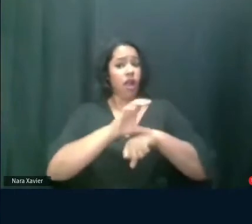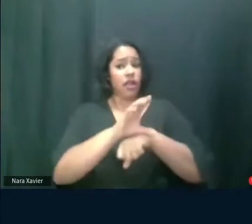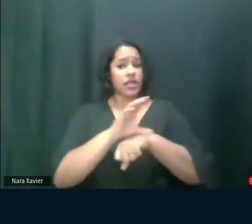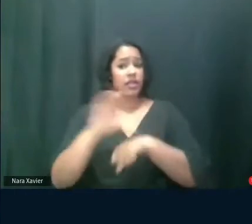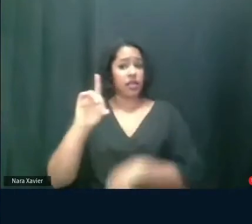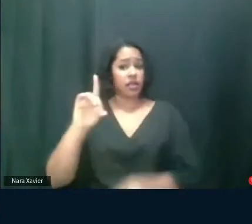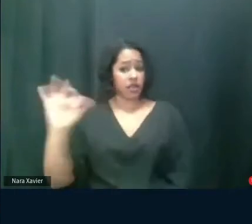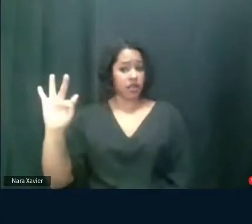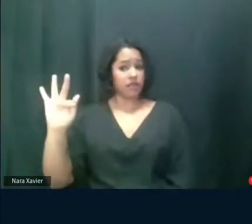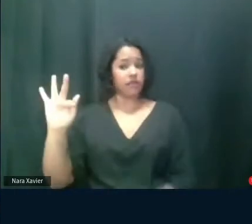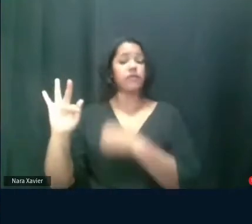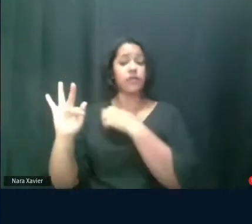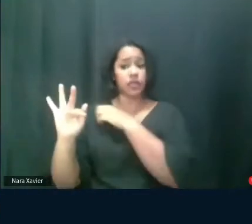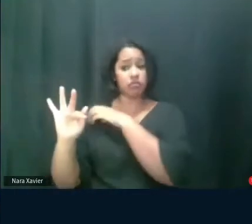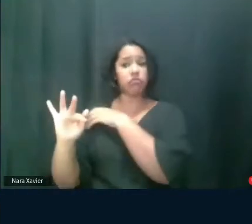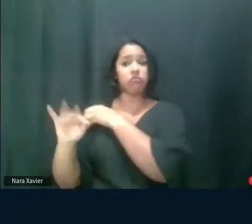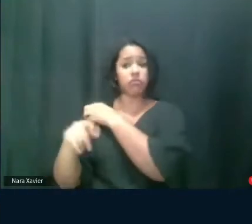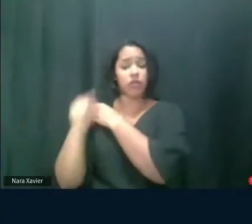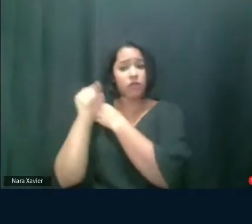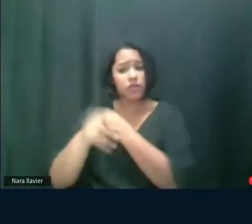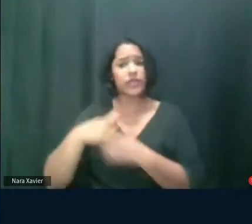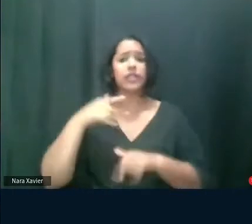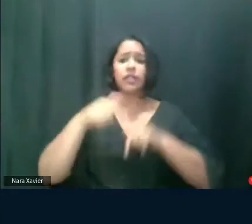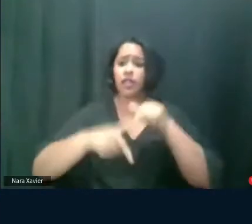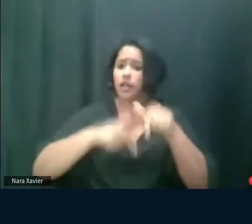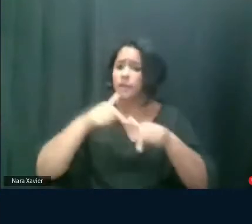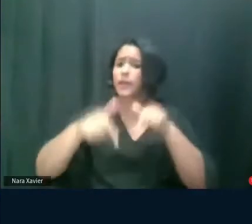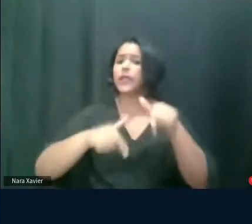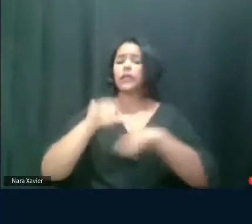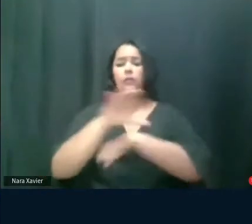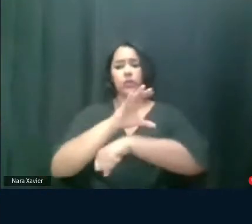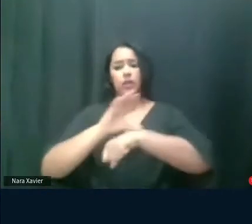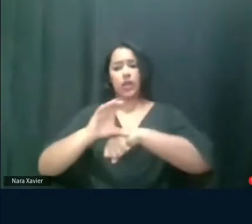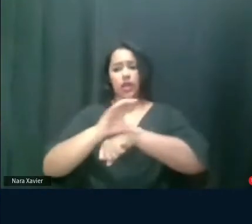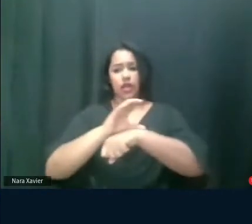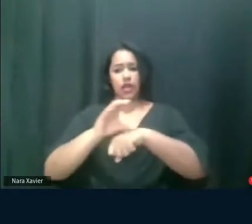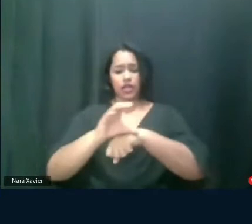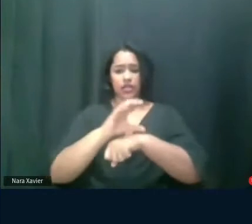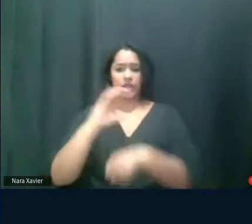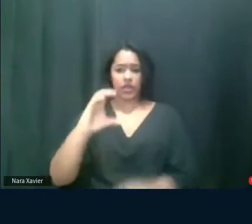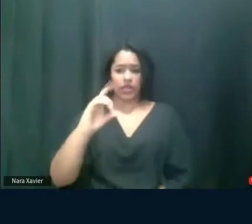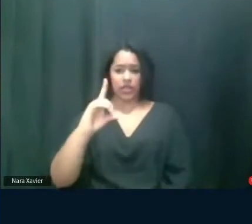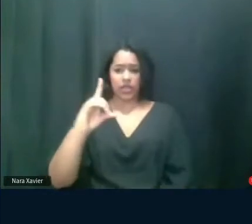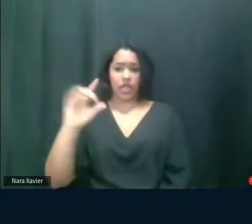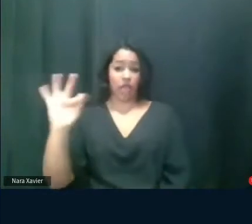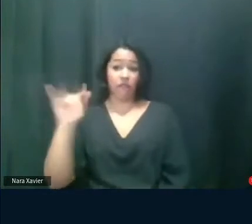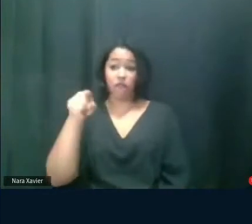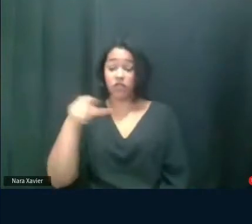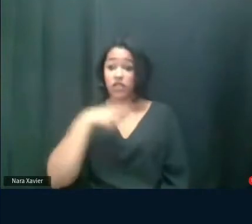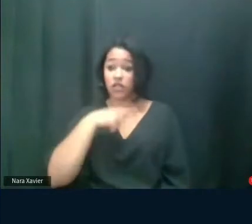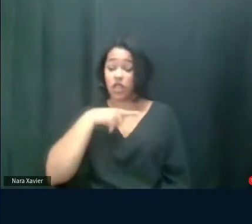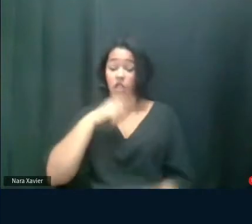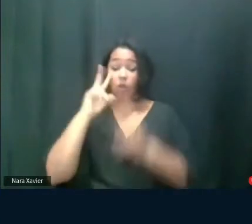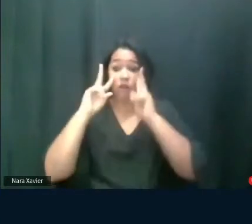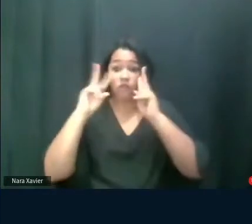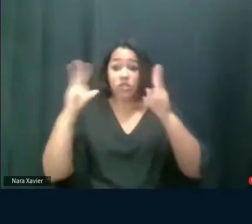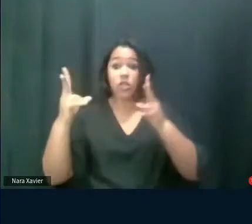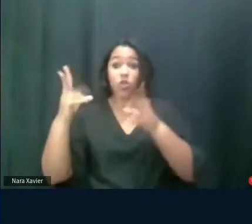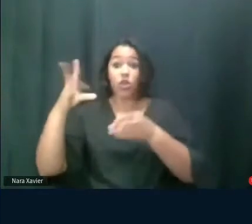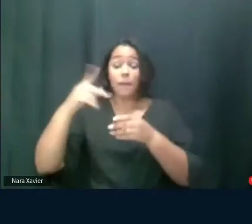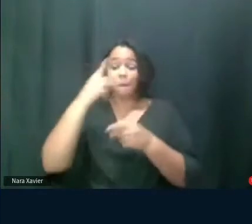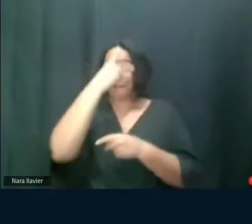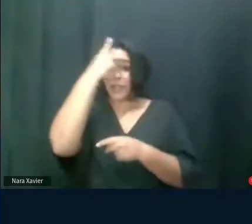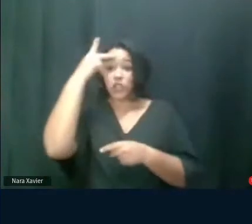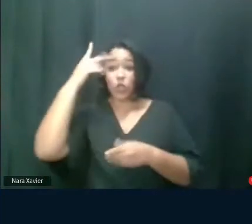é? Você atuou no CAIS-DF. Você tem um olhar de dentro, não só de uma pessoa que